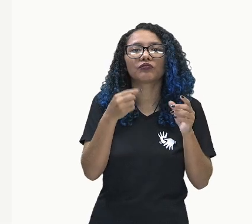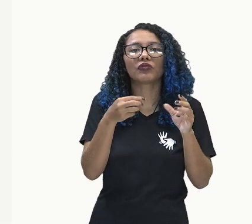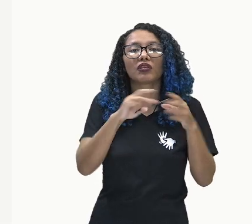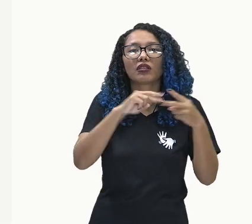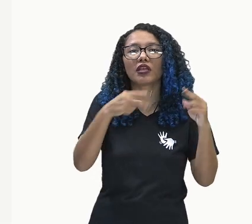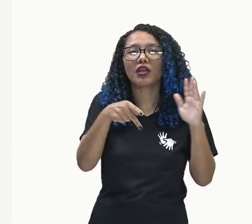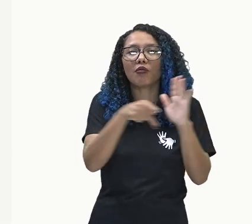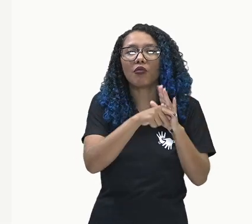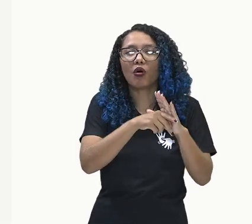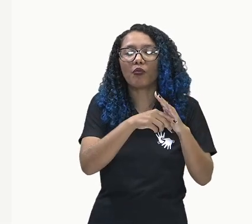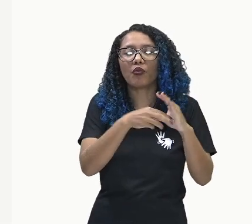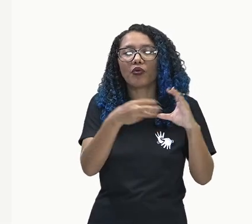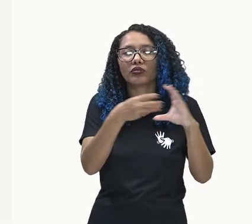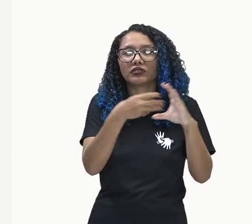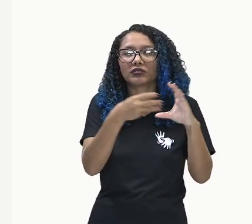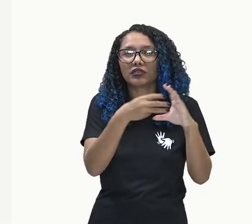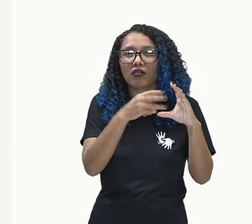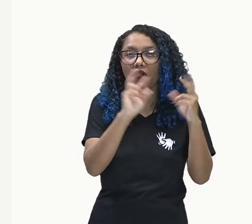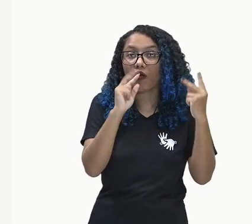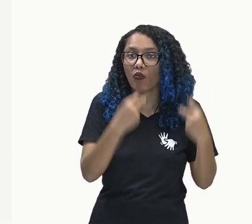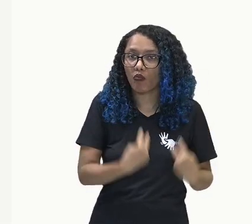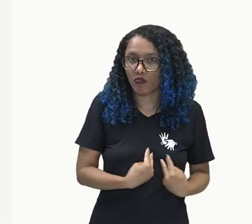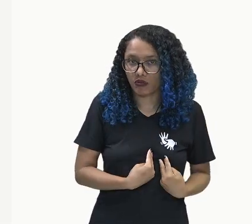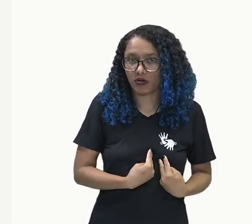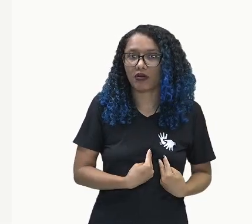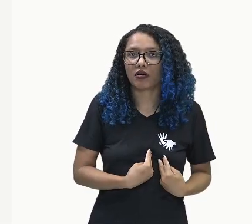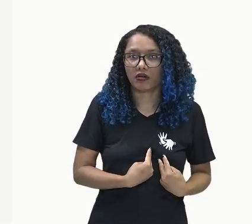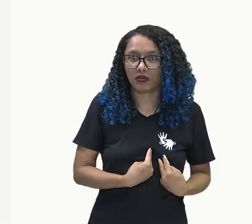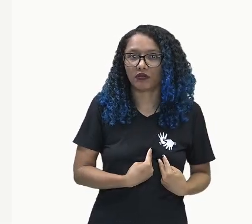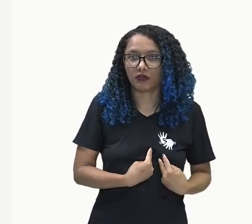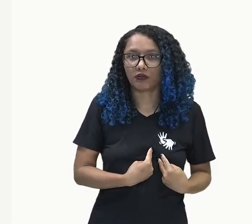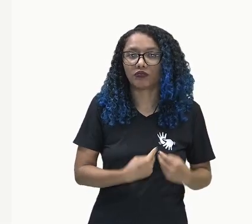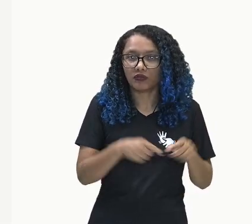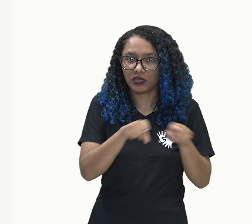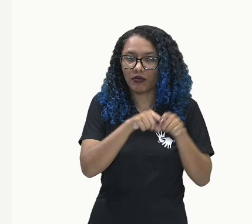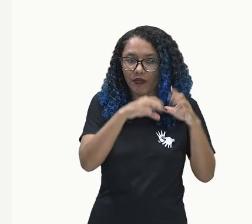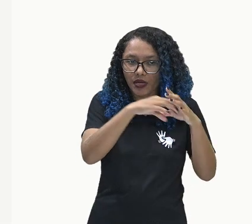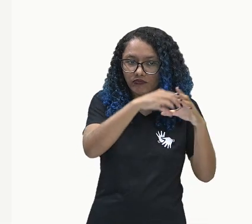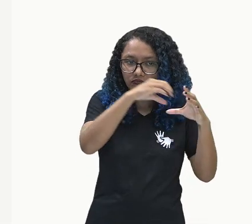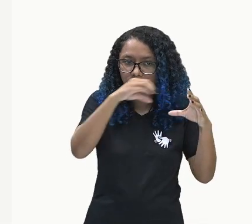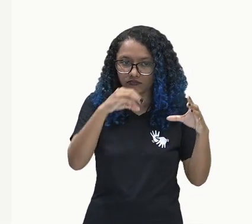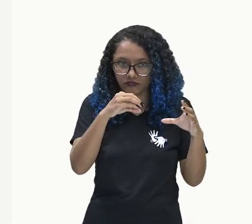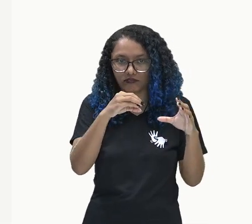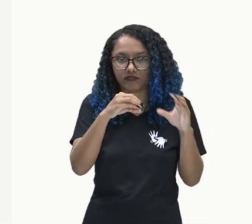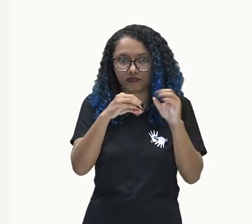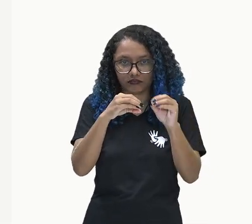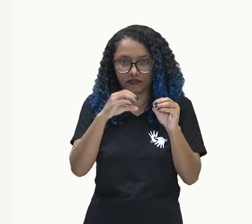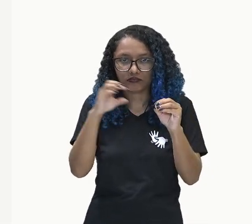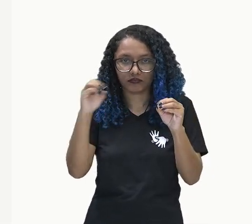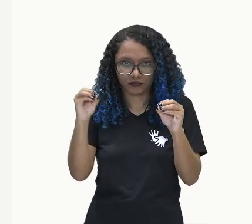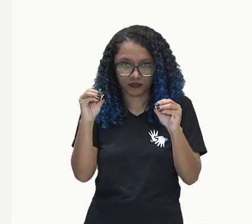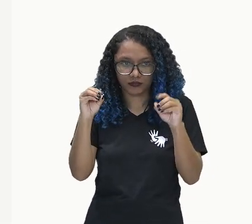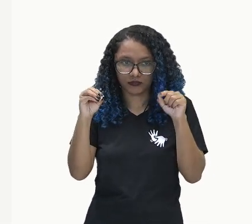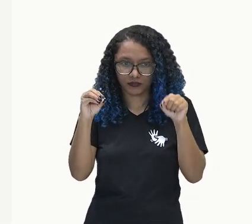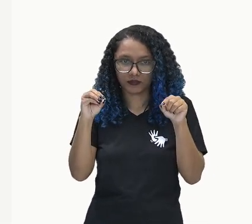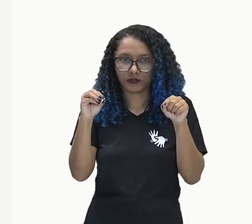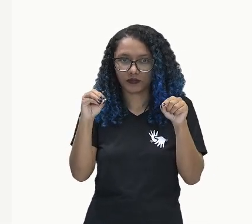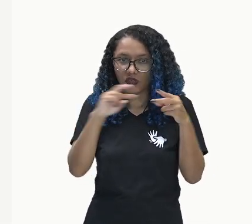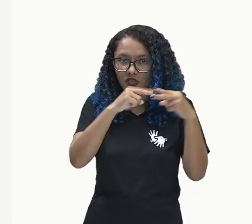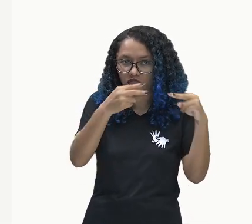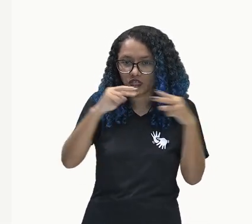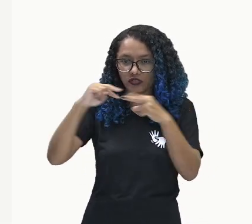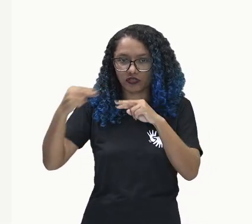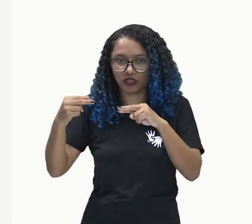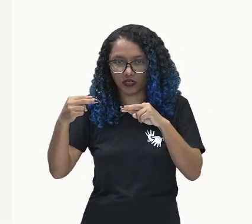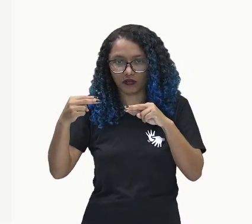DNA de uma célula humana, que foi isolado o gene da insulina. Então, com as